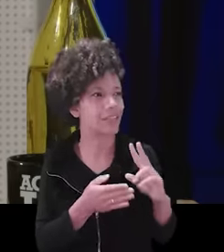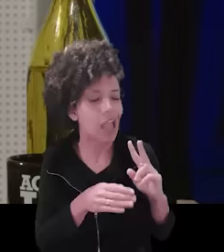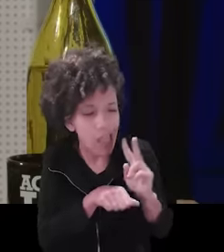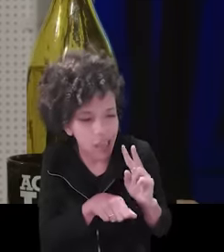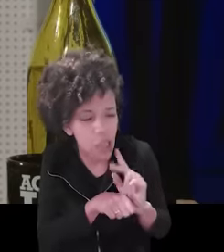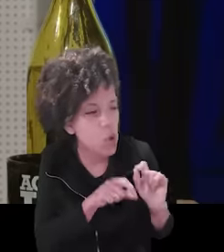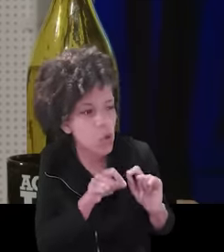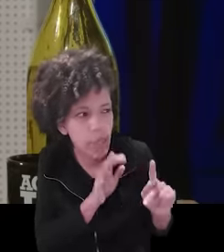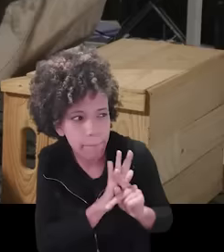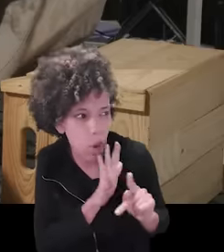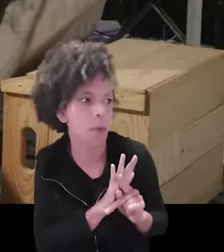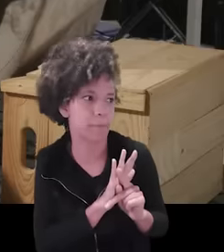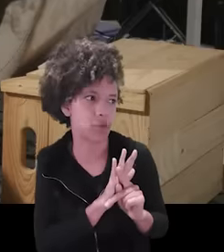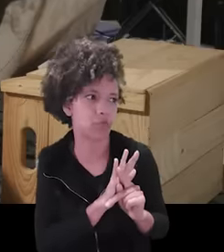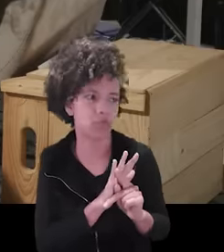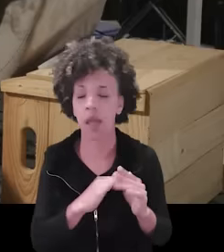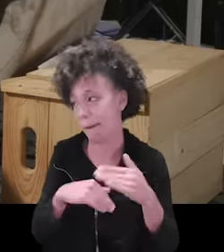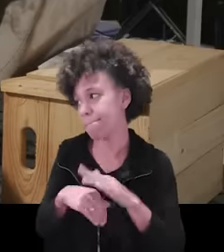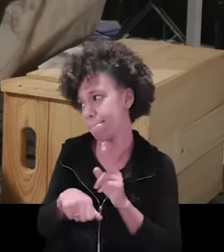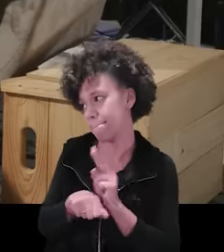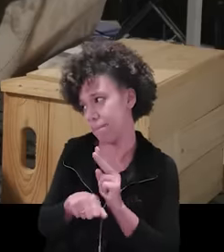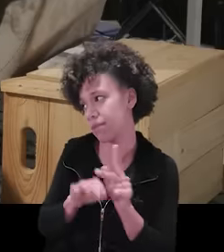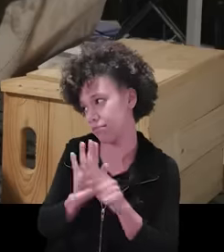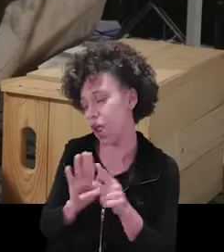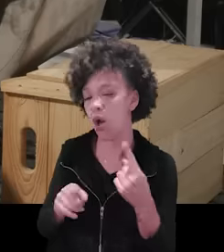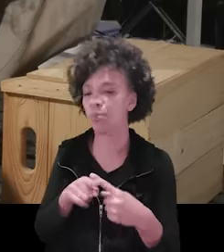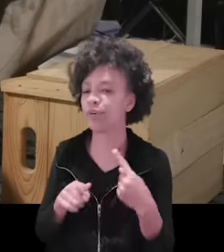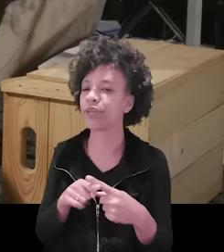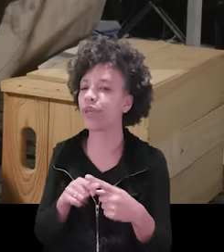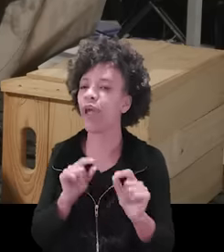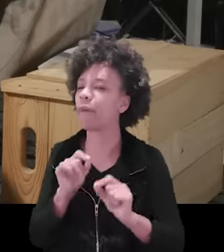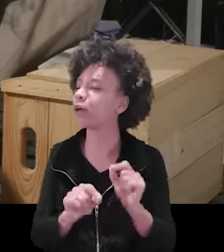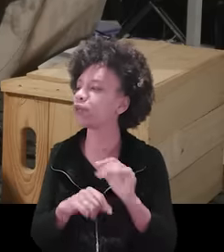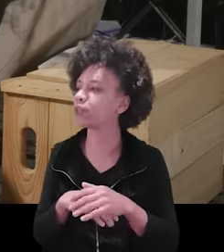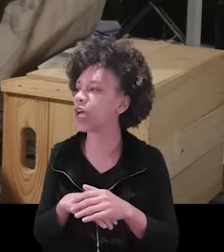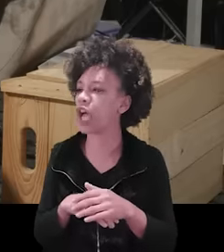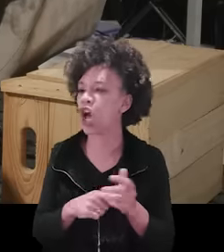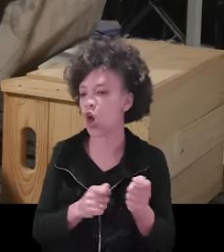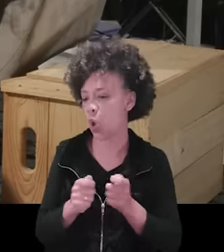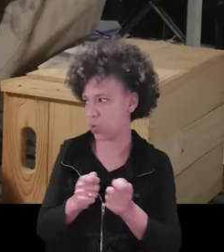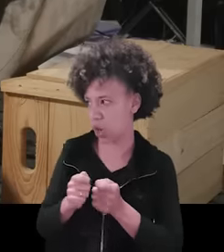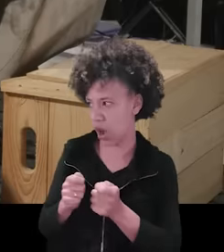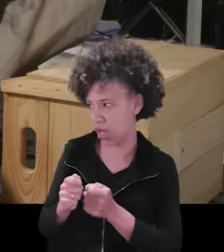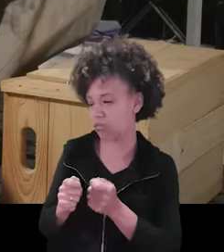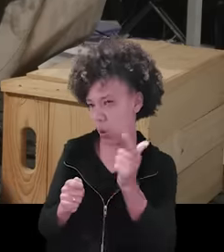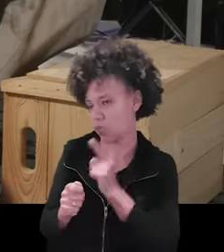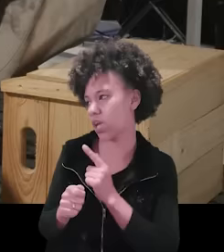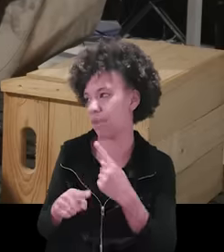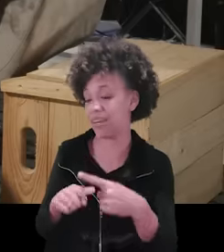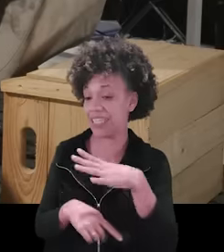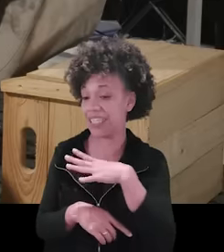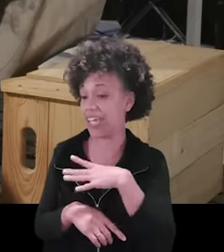muito zelo pelo que é deles né mexer mais ele é mais eu acho que é uma coisa mais digamos controlável